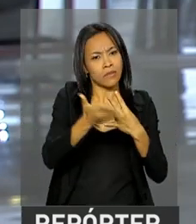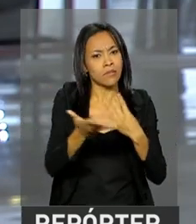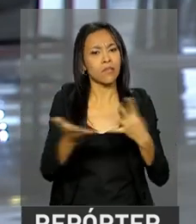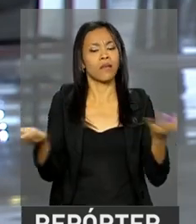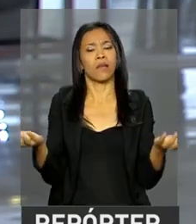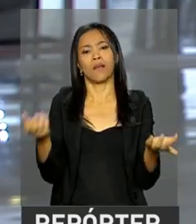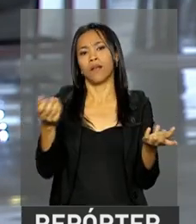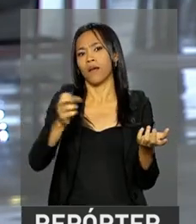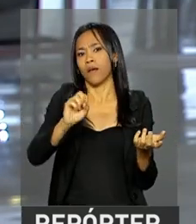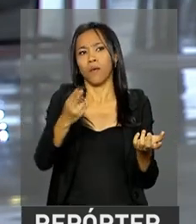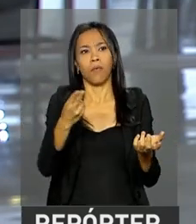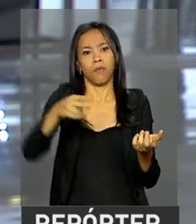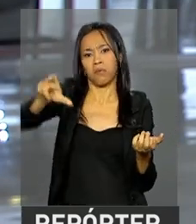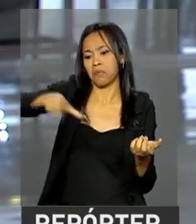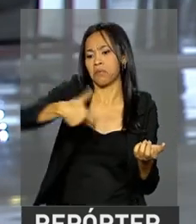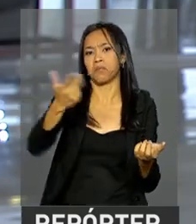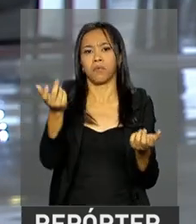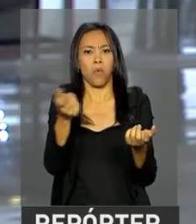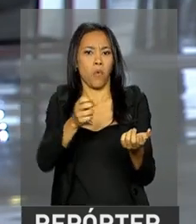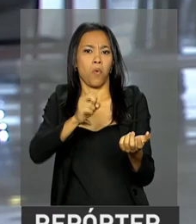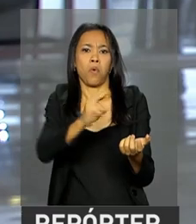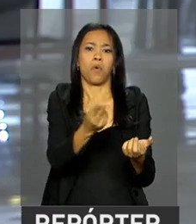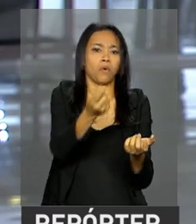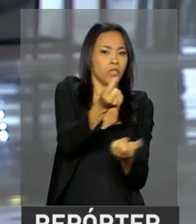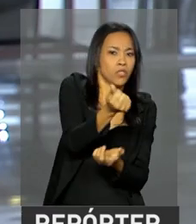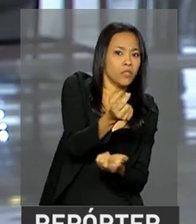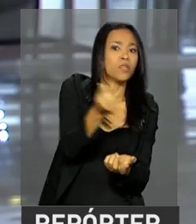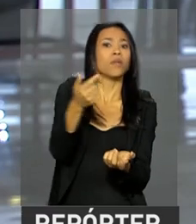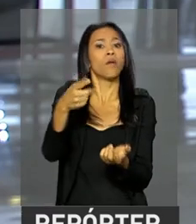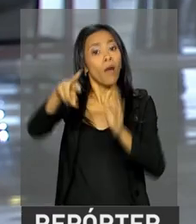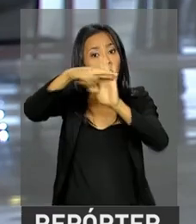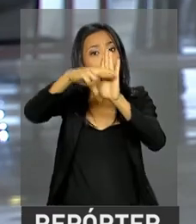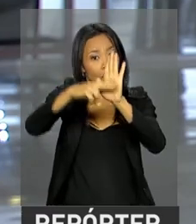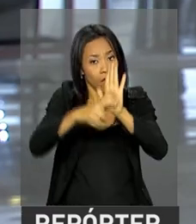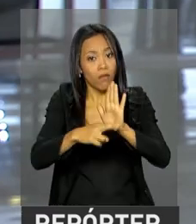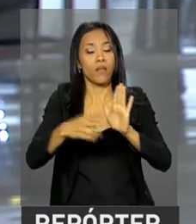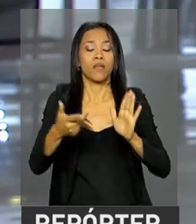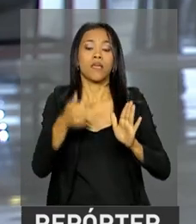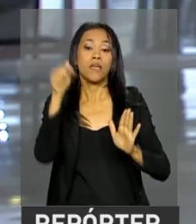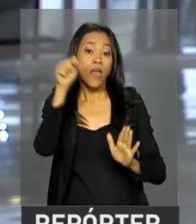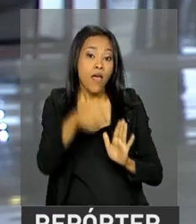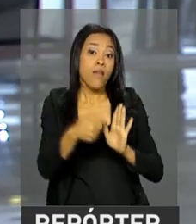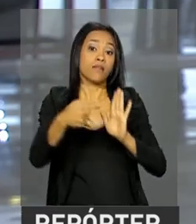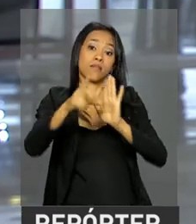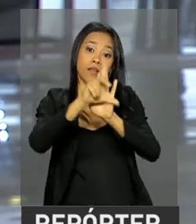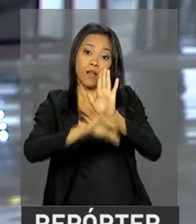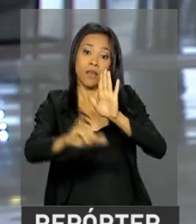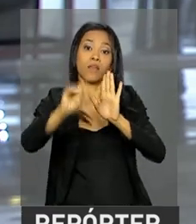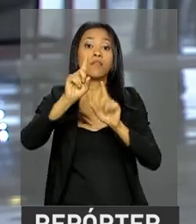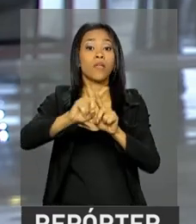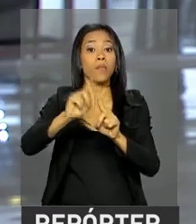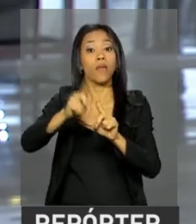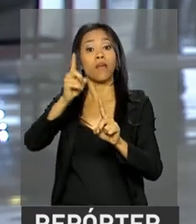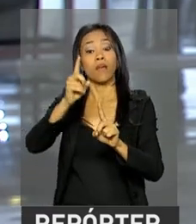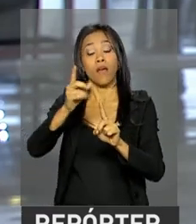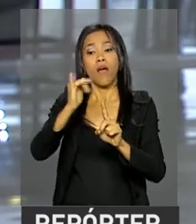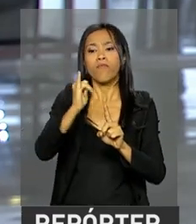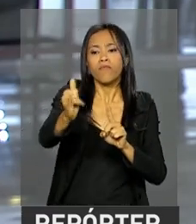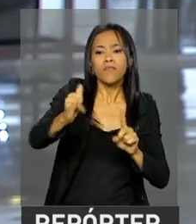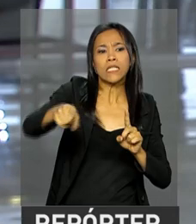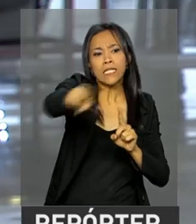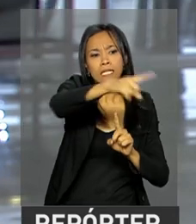pagamento usado essa legislação ela também vai obrigar aí que os fornecedores os Comerciantes informem em